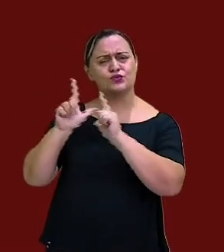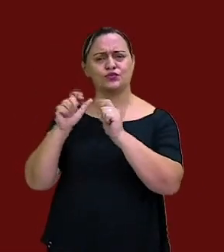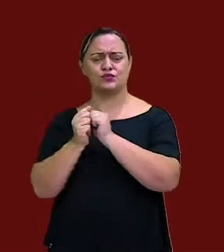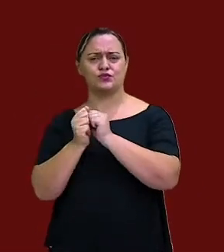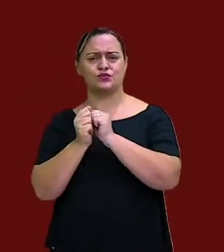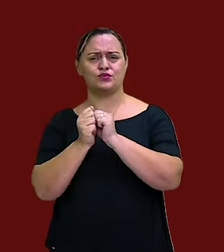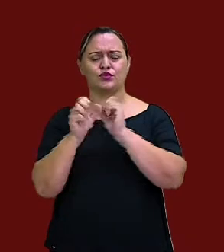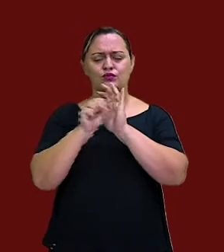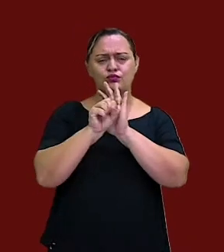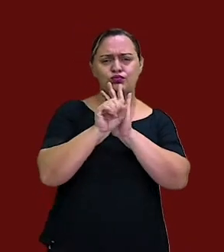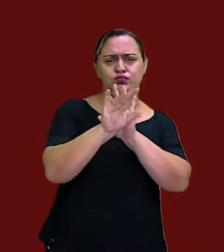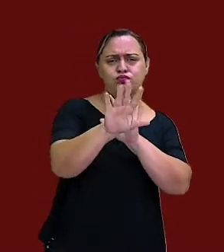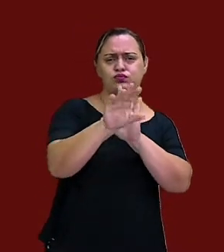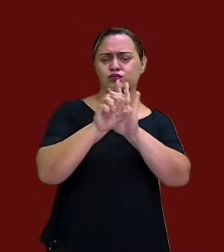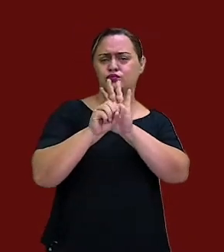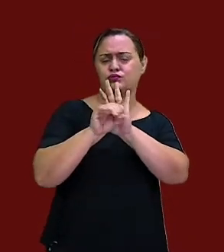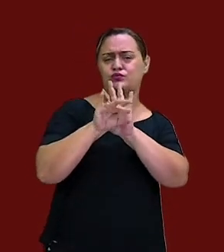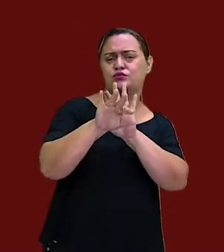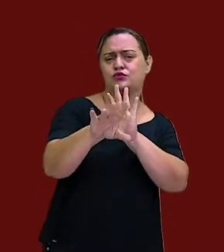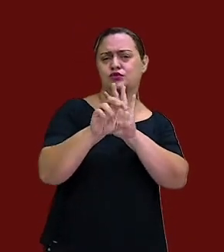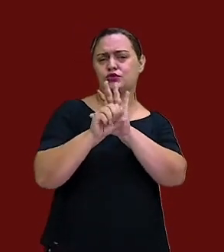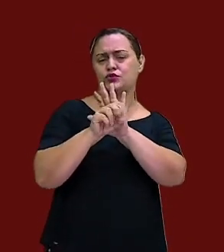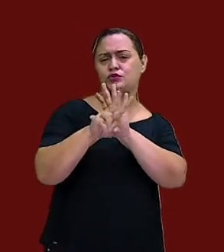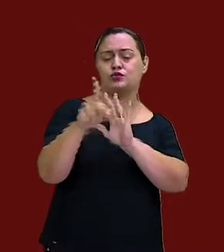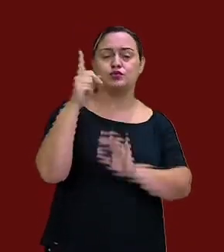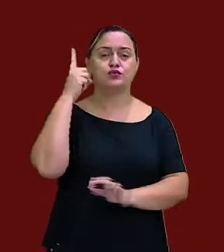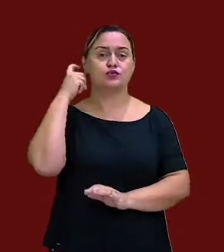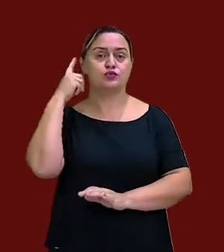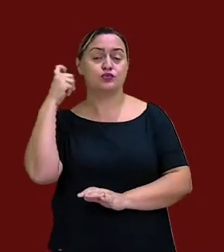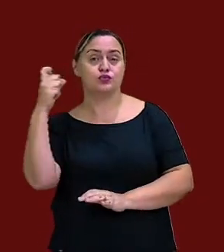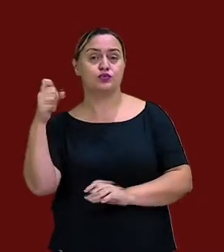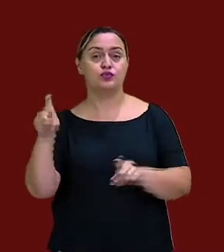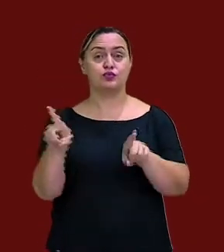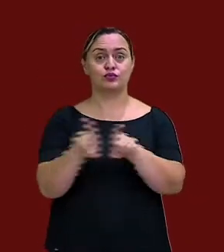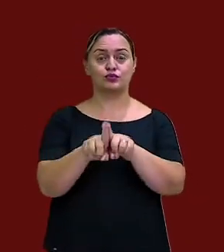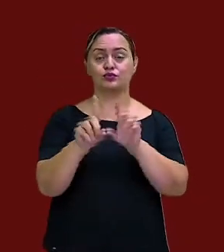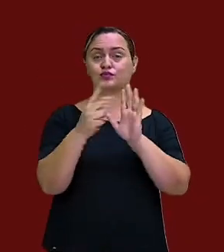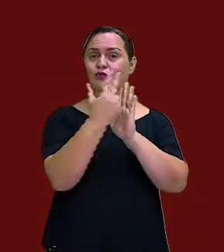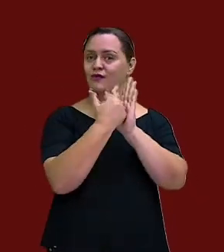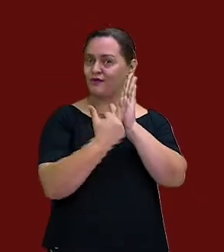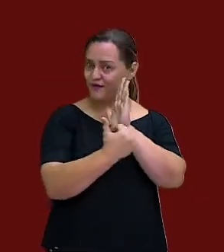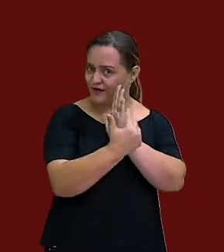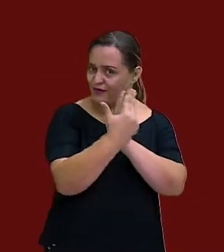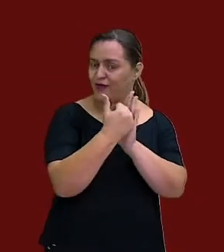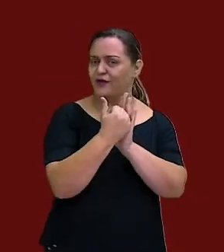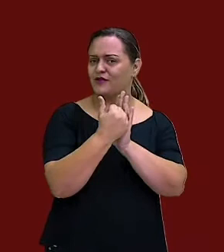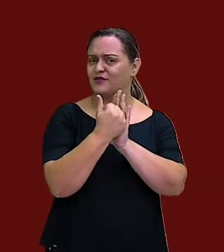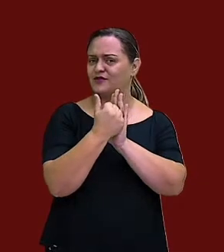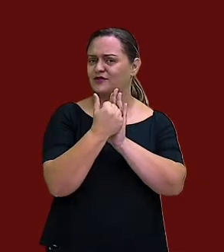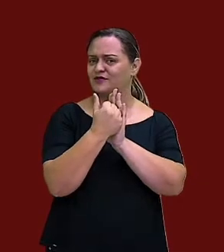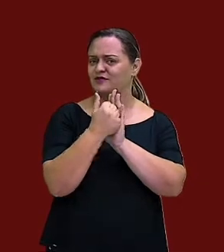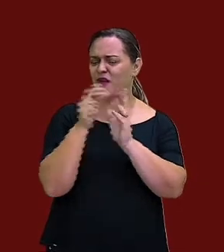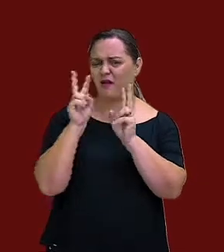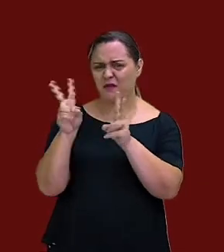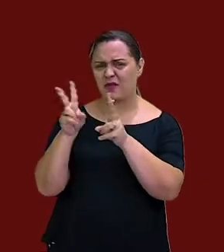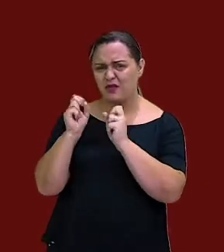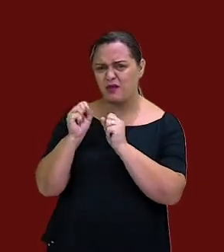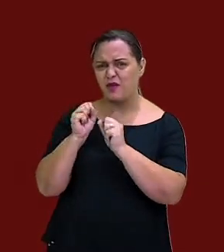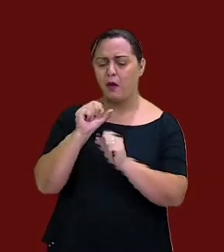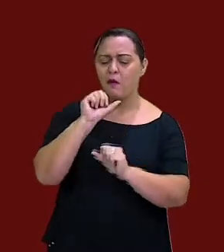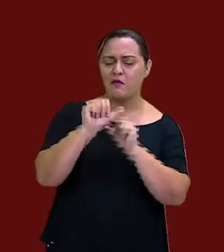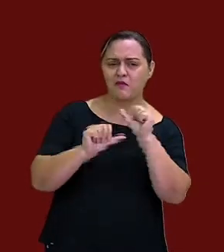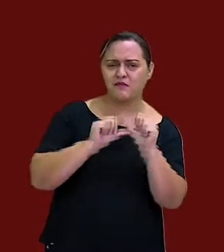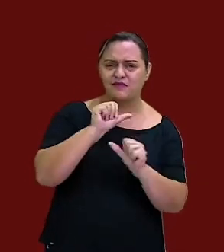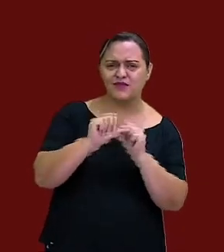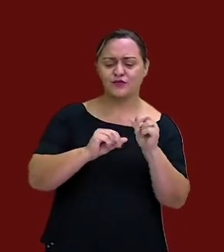gravados em sincronia com a imagem. Olha que legal, mais uma mudança aí em Minas, foi